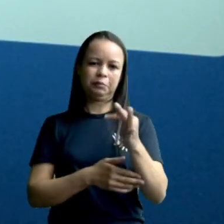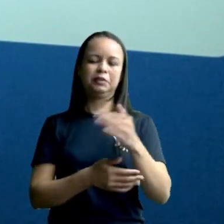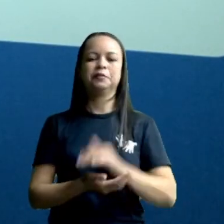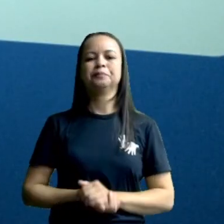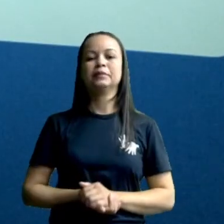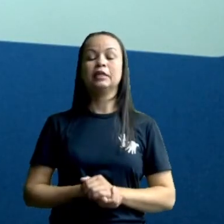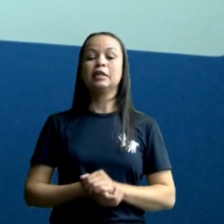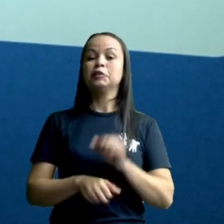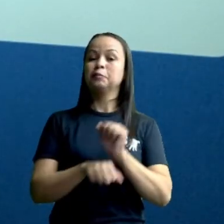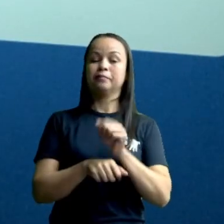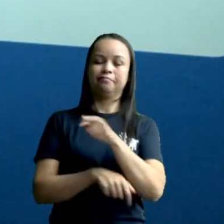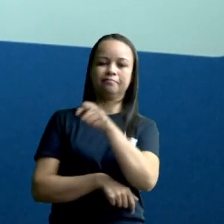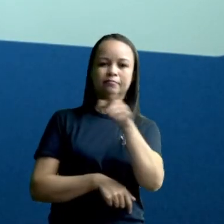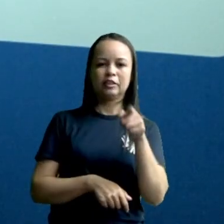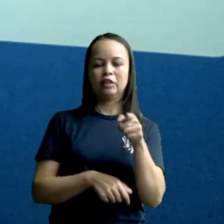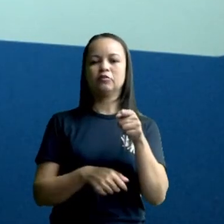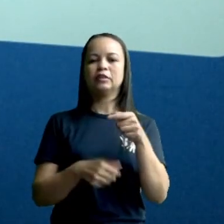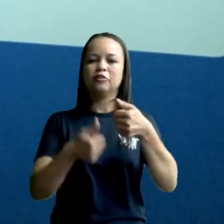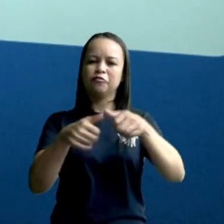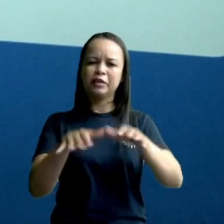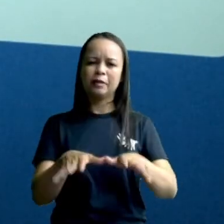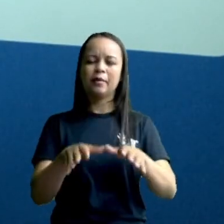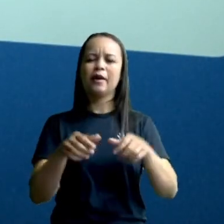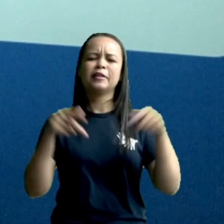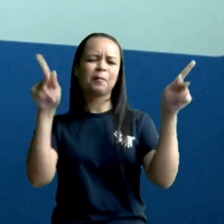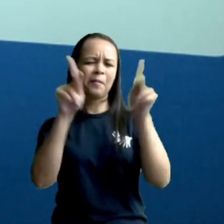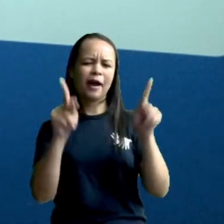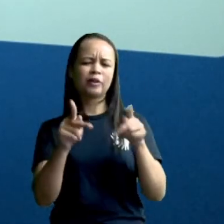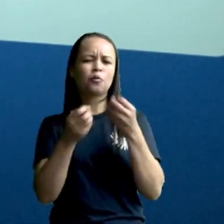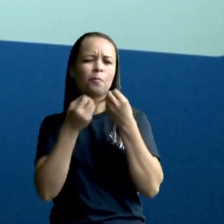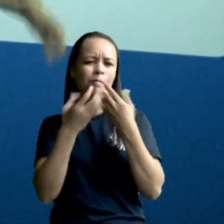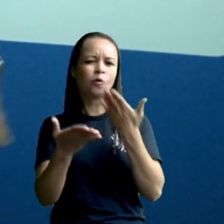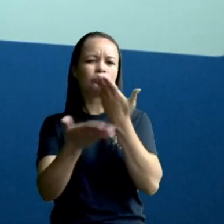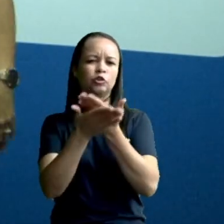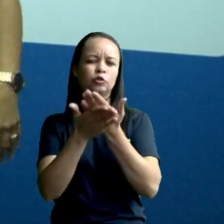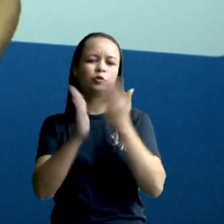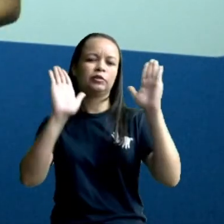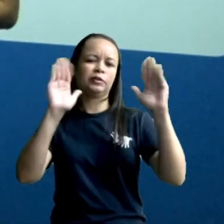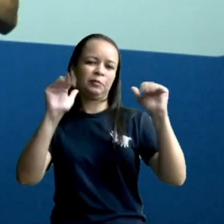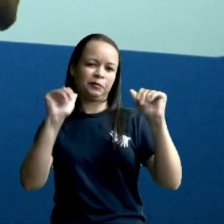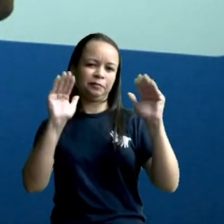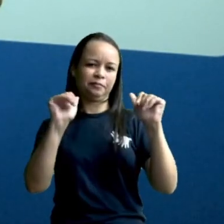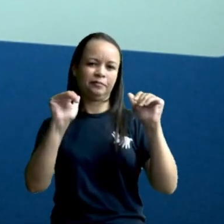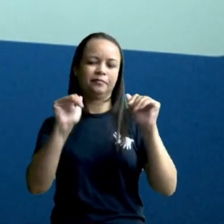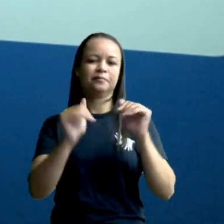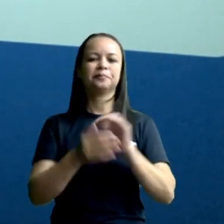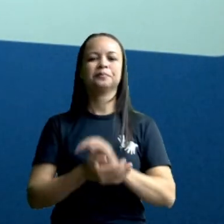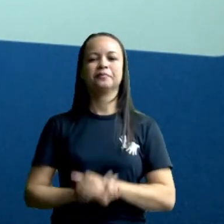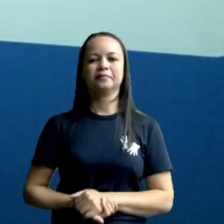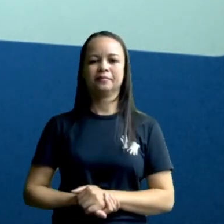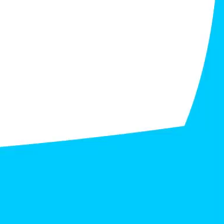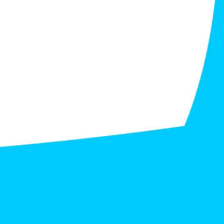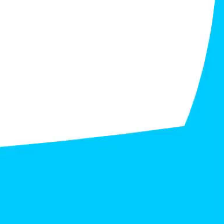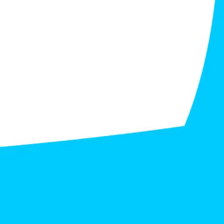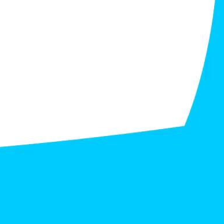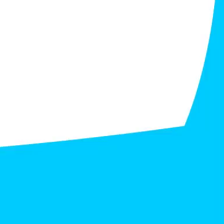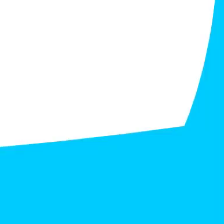Então, espero que vocês fiquem bem, fiquem em paz, bons estudos e até a próxima aula. Tchau!